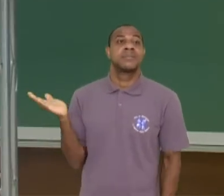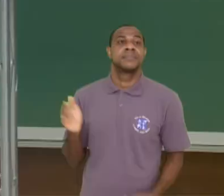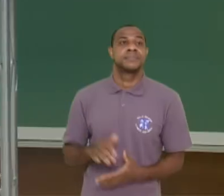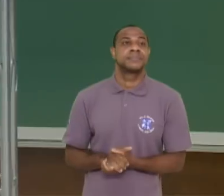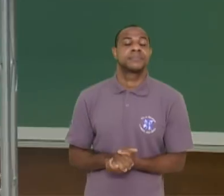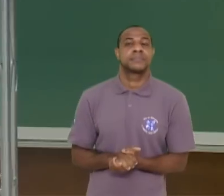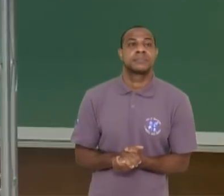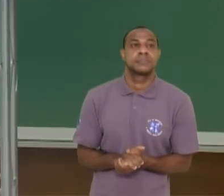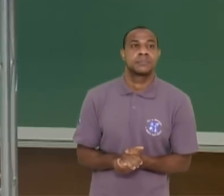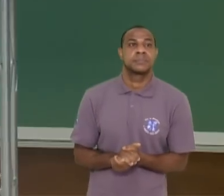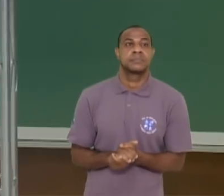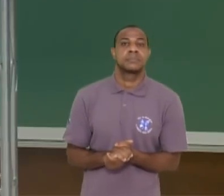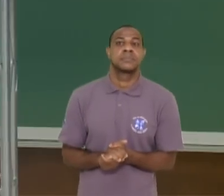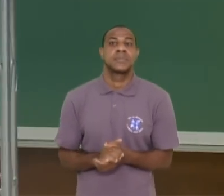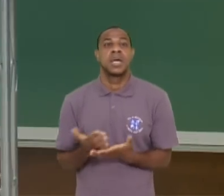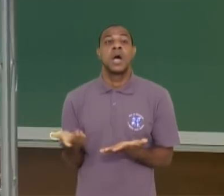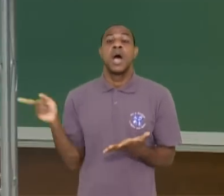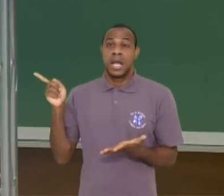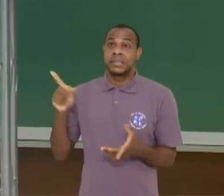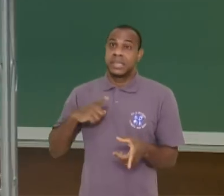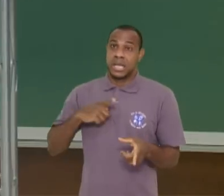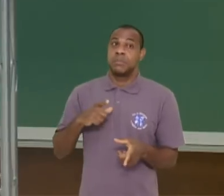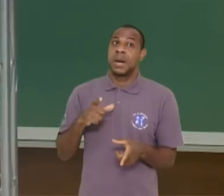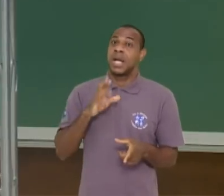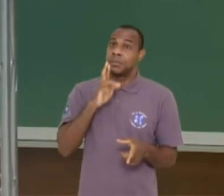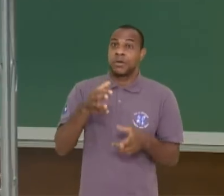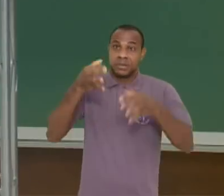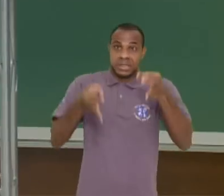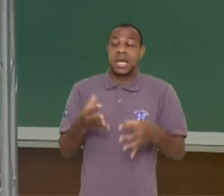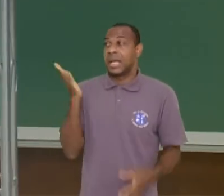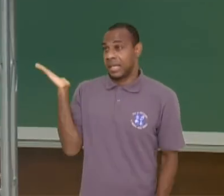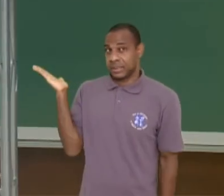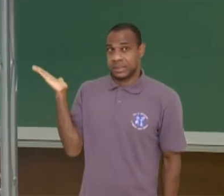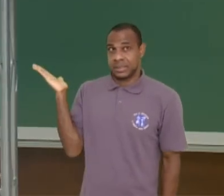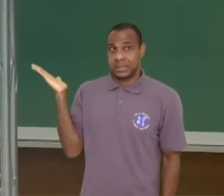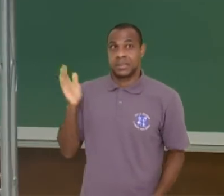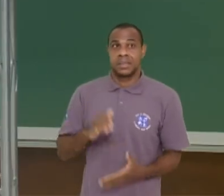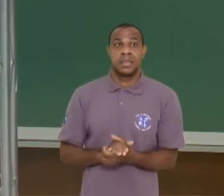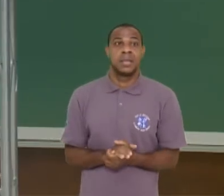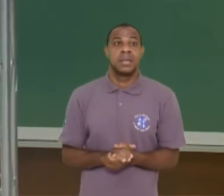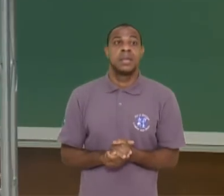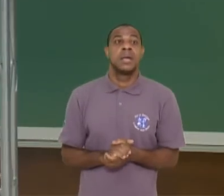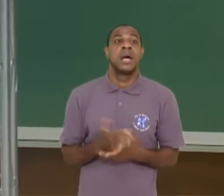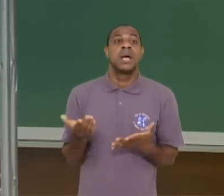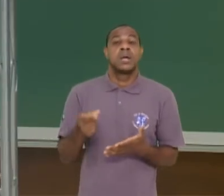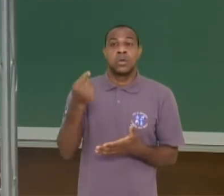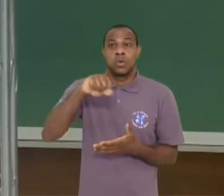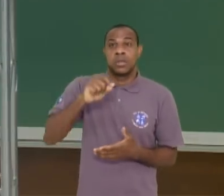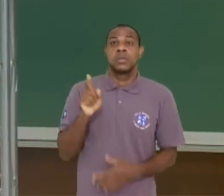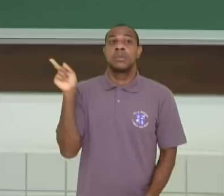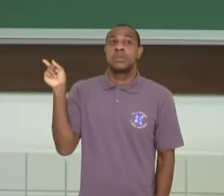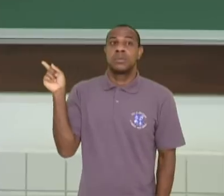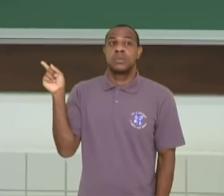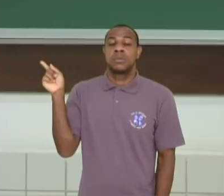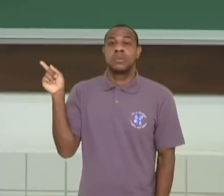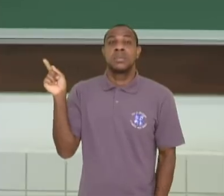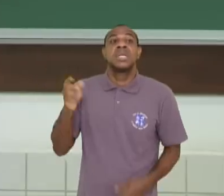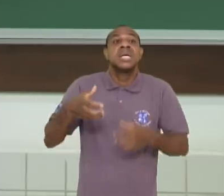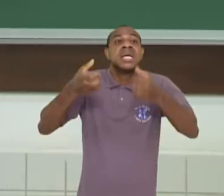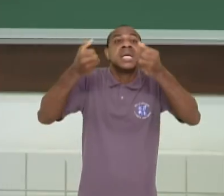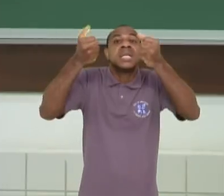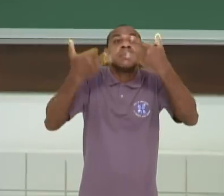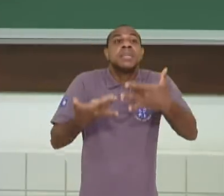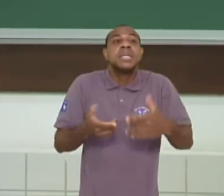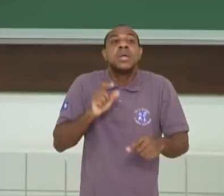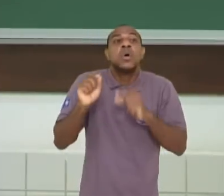aqui para vocês. Dentro do tempo também, vocês vão realizar a atividade. Daqui a pouquinho nós voltamos com a correção da atividade, que é o quê? Defina